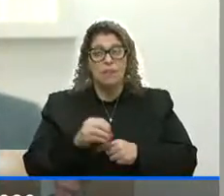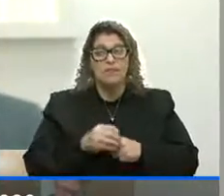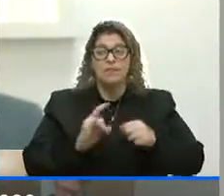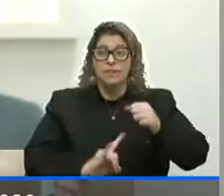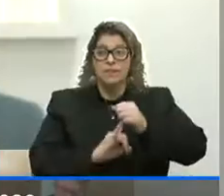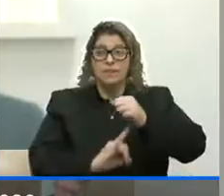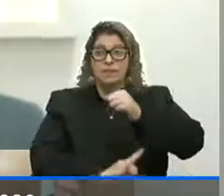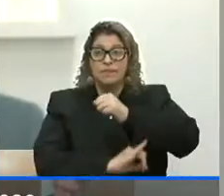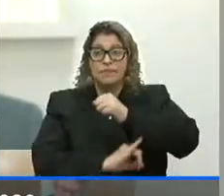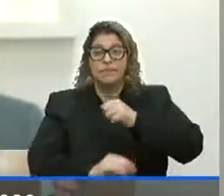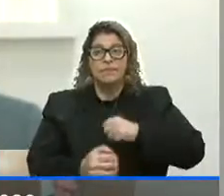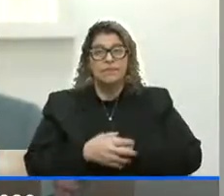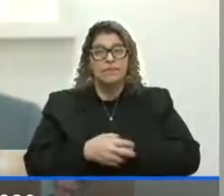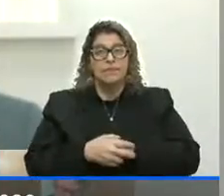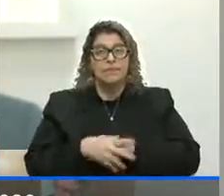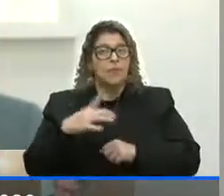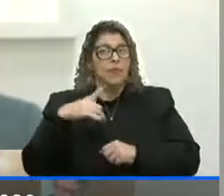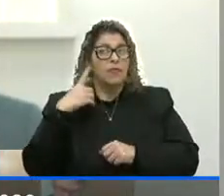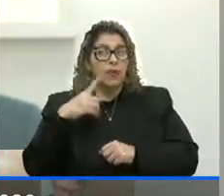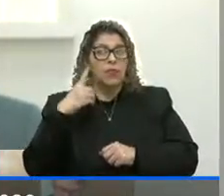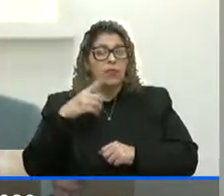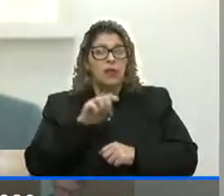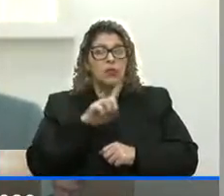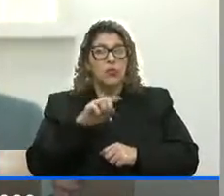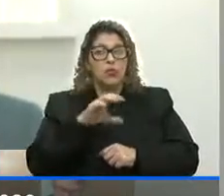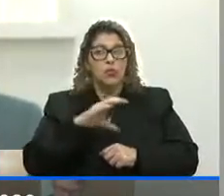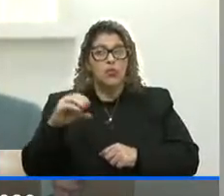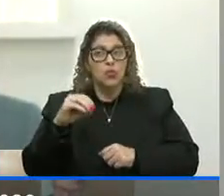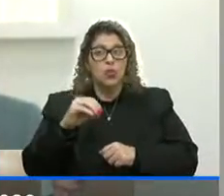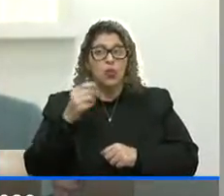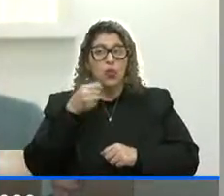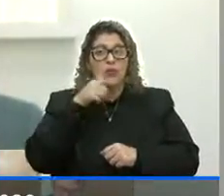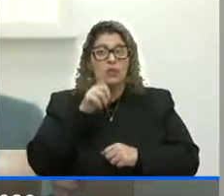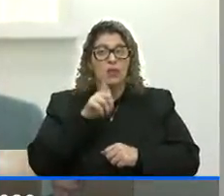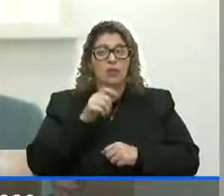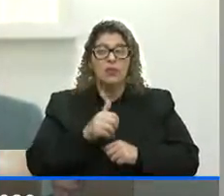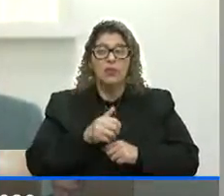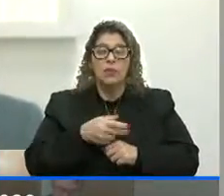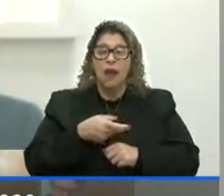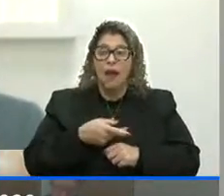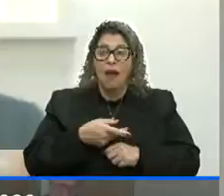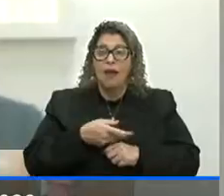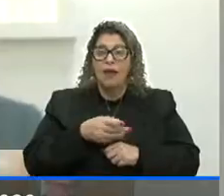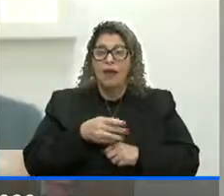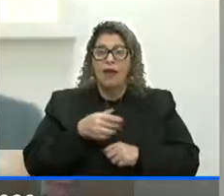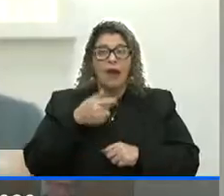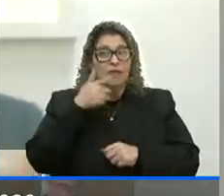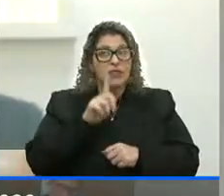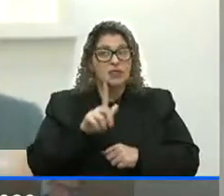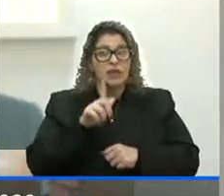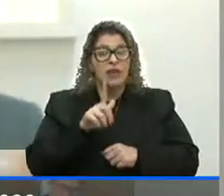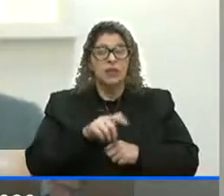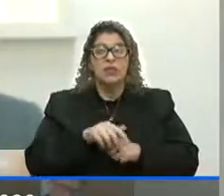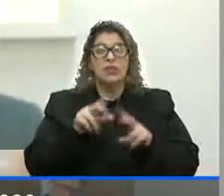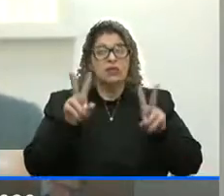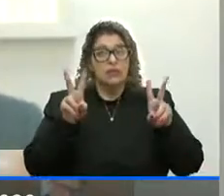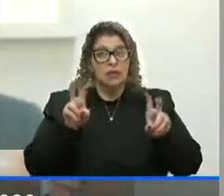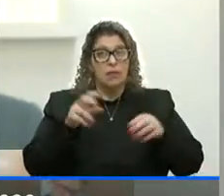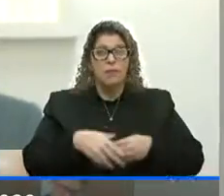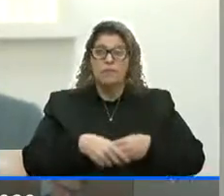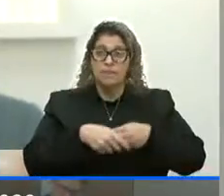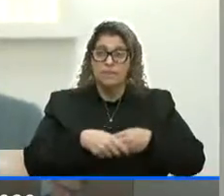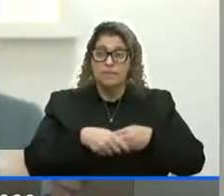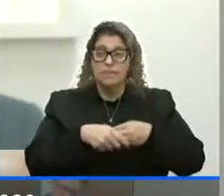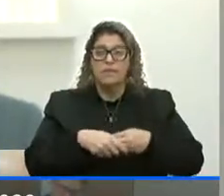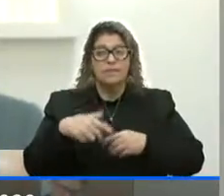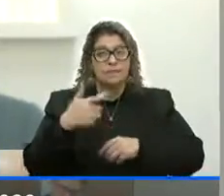se o deputado Zucco conseguiu avançar com esse tema ao longo desses últimos dias. Saúdo também o